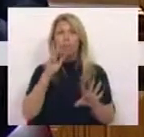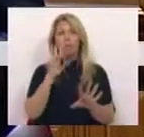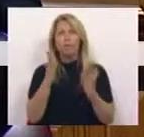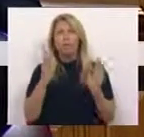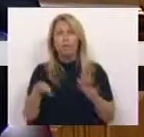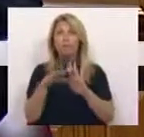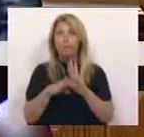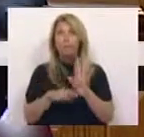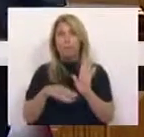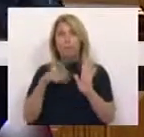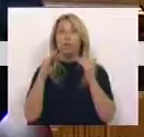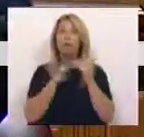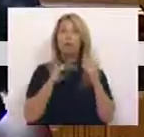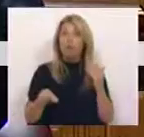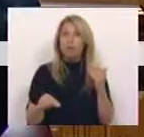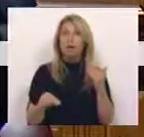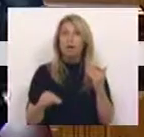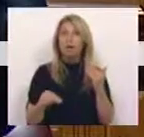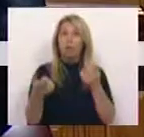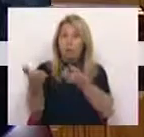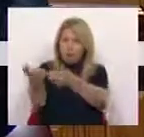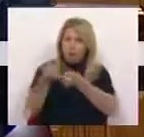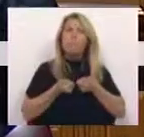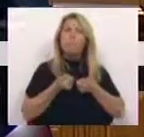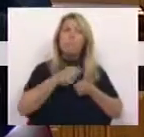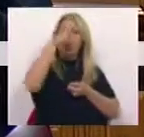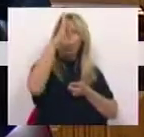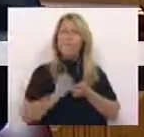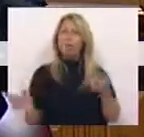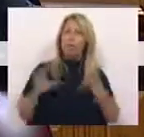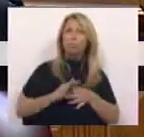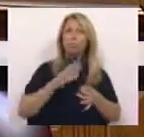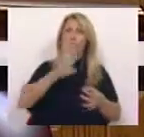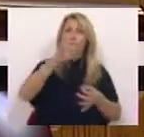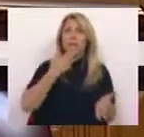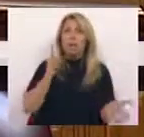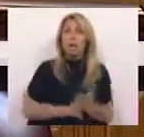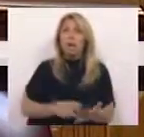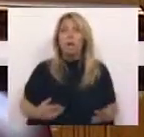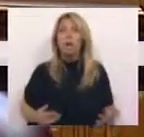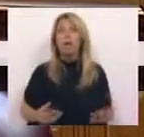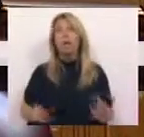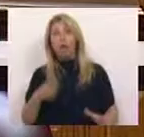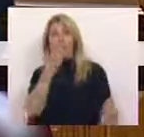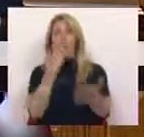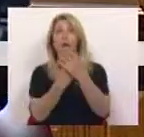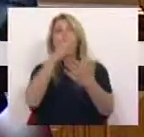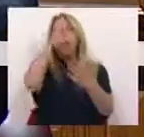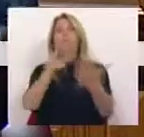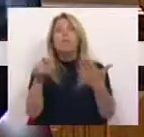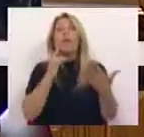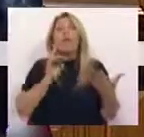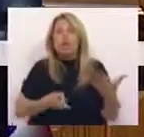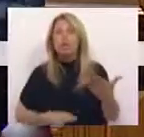programa de estabilidade, de puxar o governo para o país real e, nesse sentido, de confrontar o governo com o seguinte: